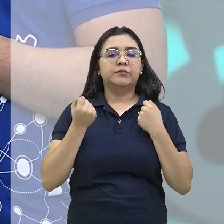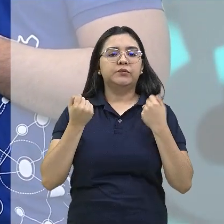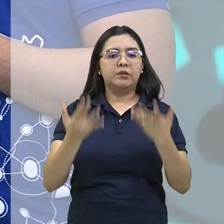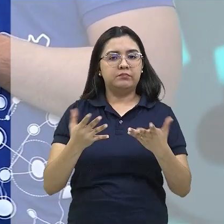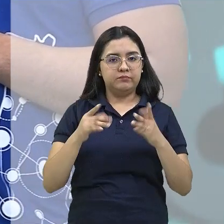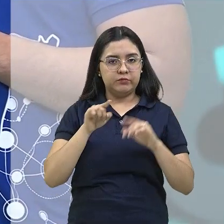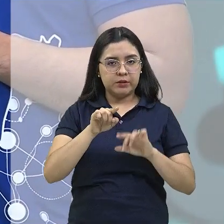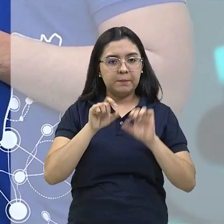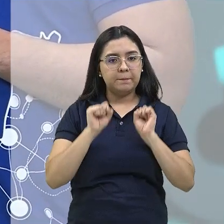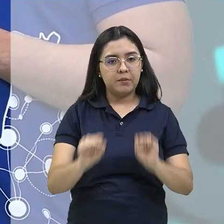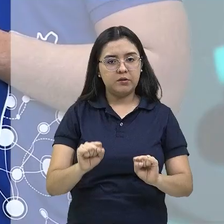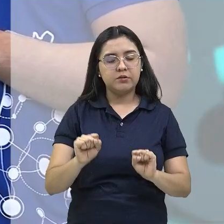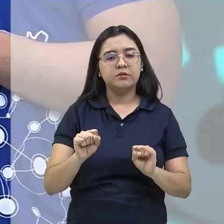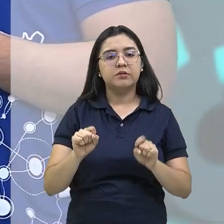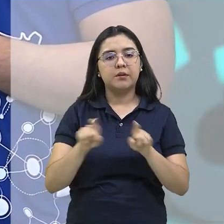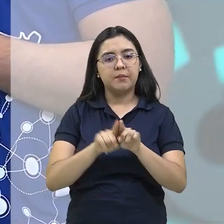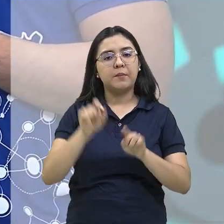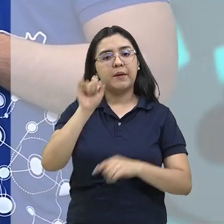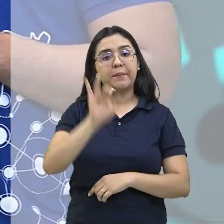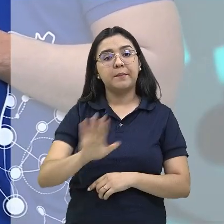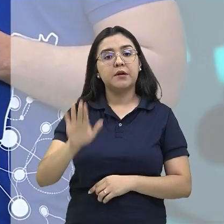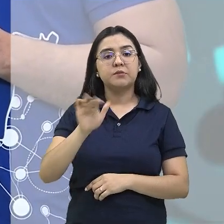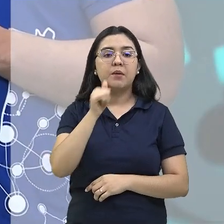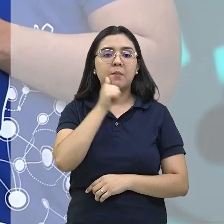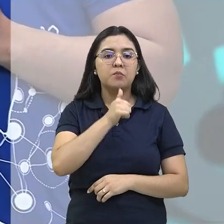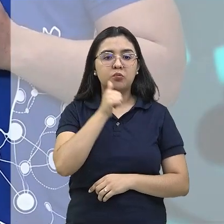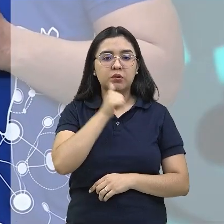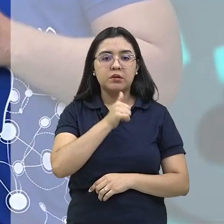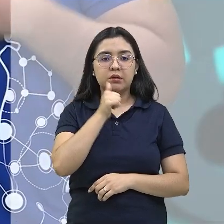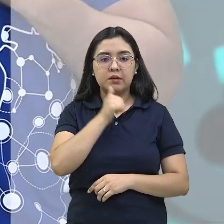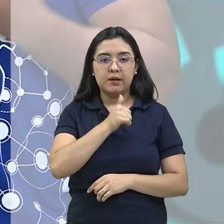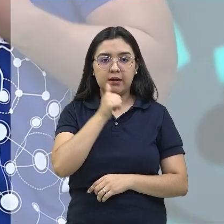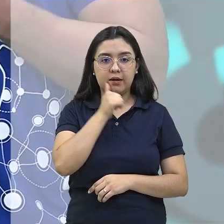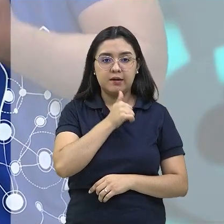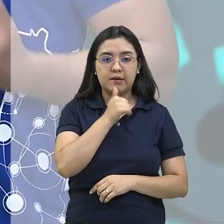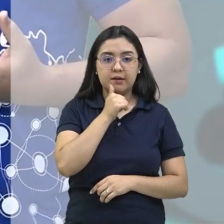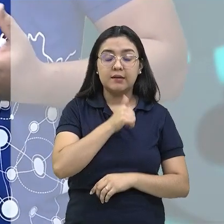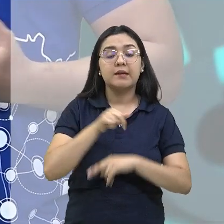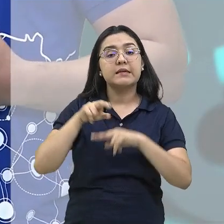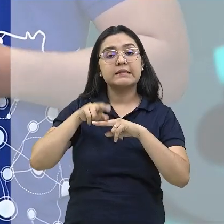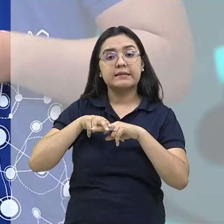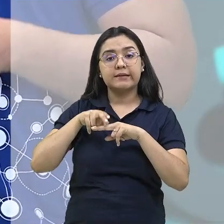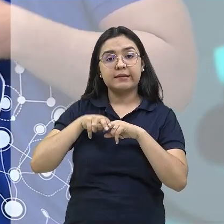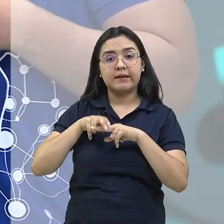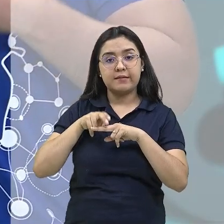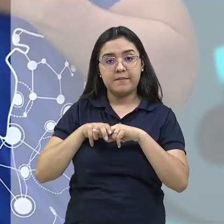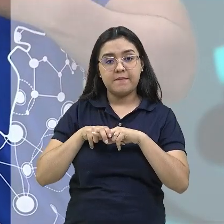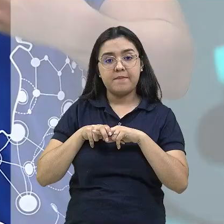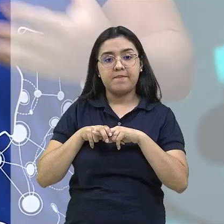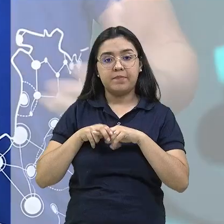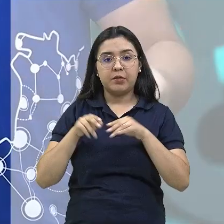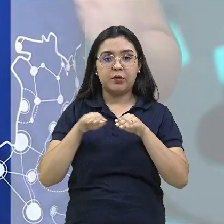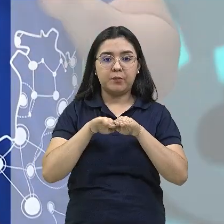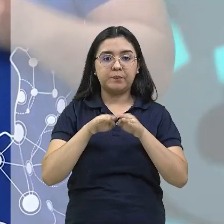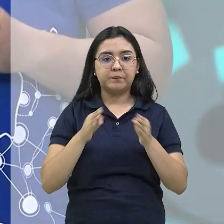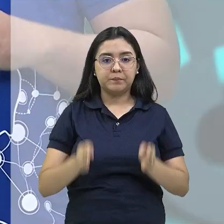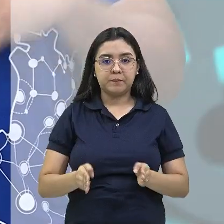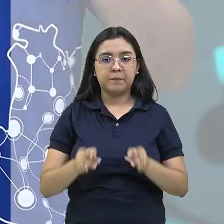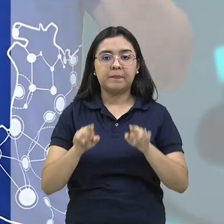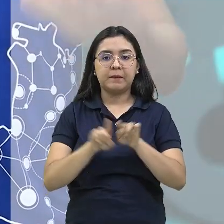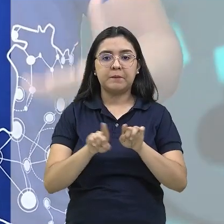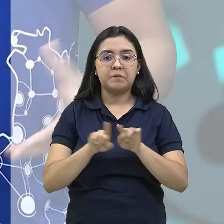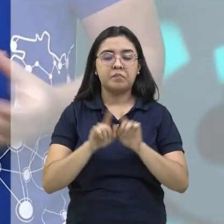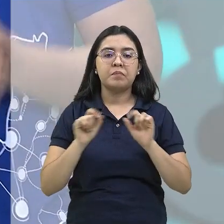você observa a imagem de uma pessoa, uma mulher. Perceba que ela está sentada numa posição